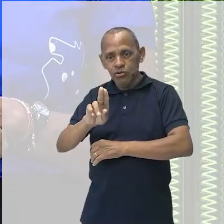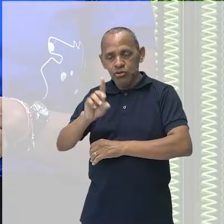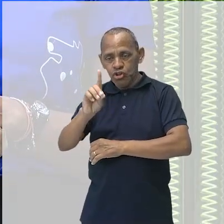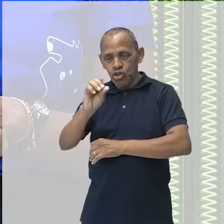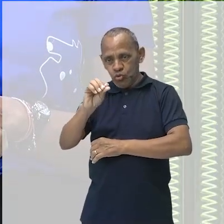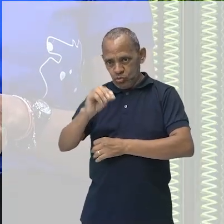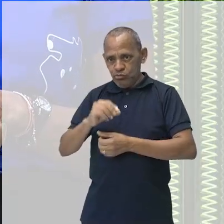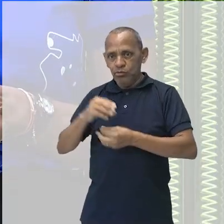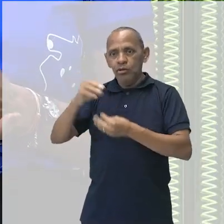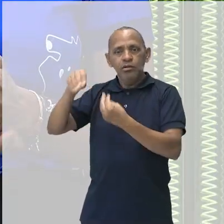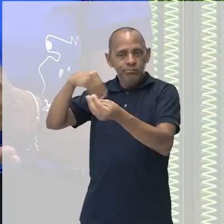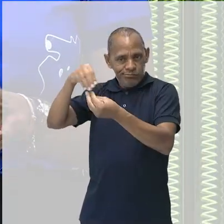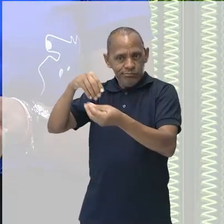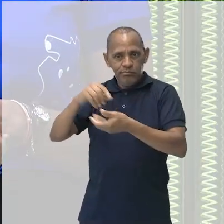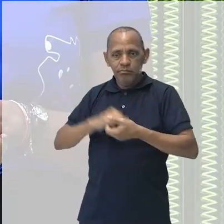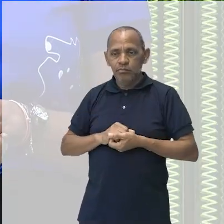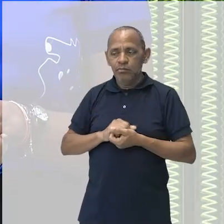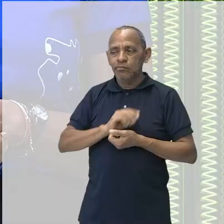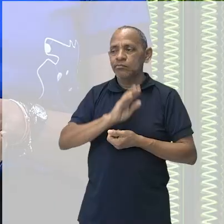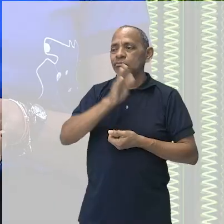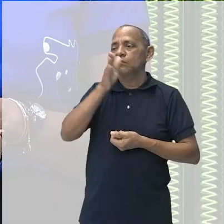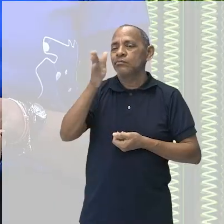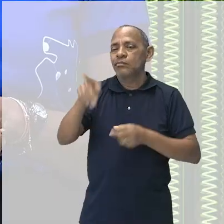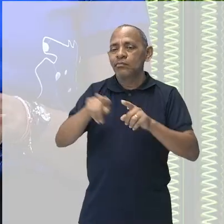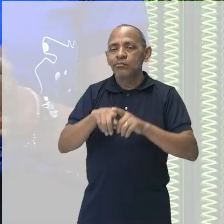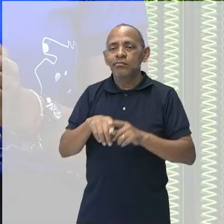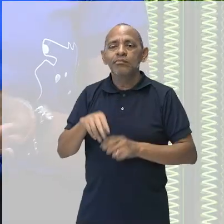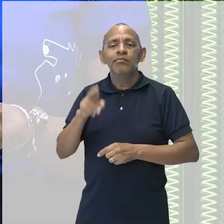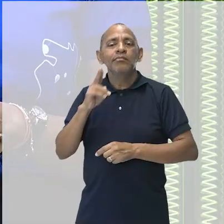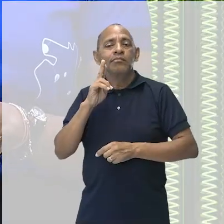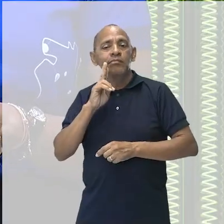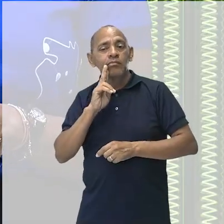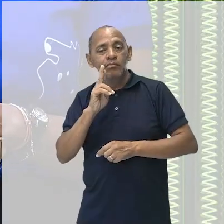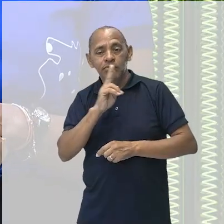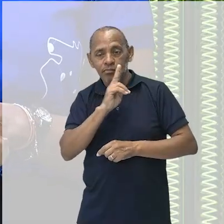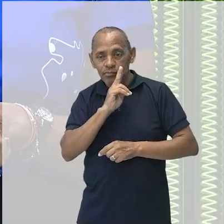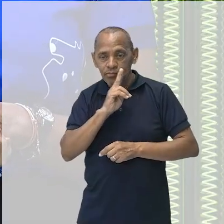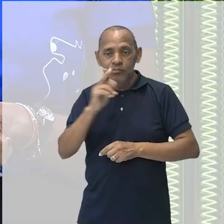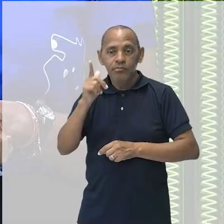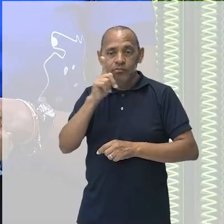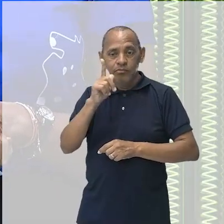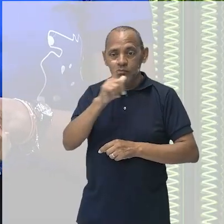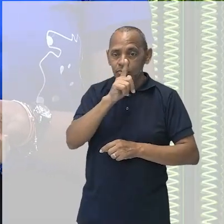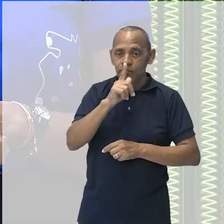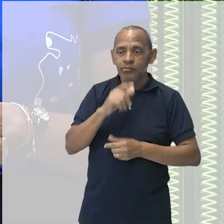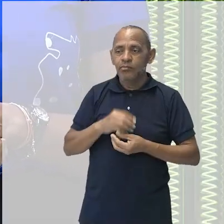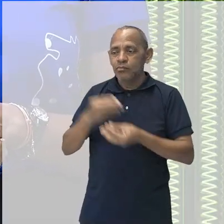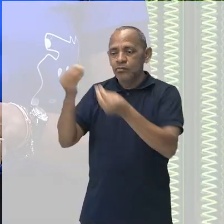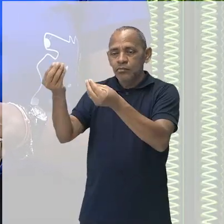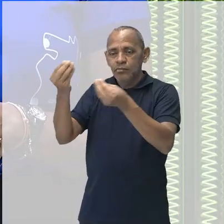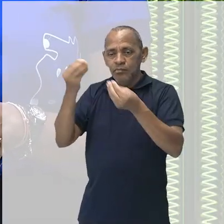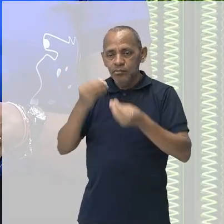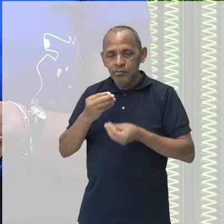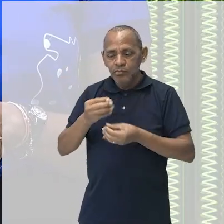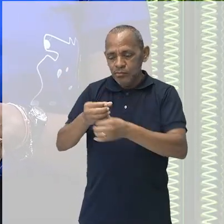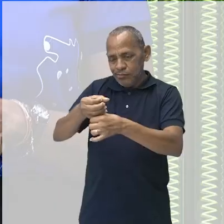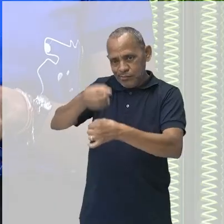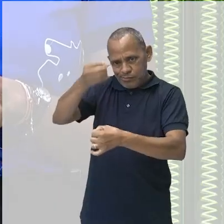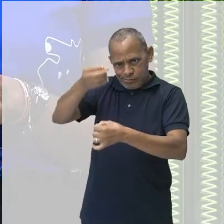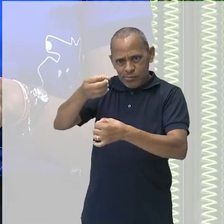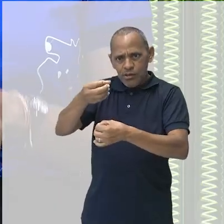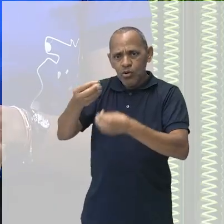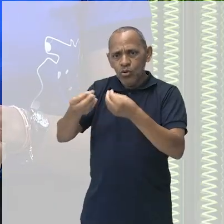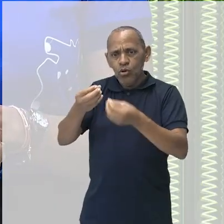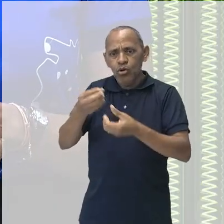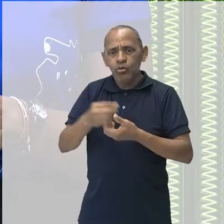vamos no restaurante, pedimos o suco, o refrigerante e recebemos aquele canudo. O que nós podemos fazer com relação a